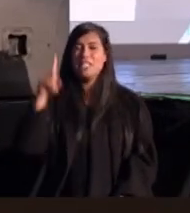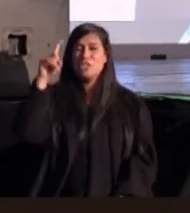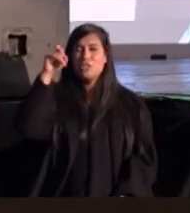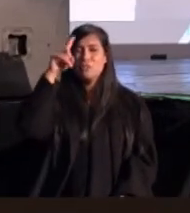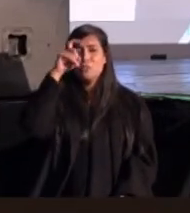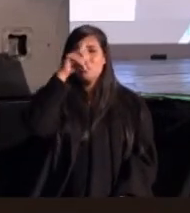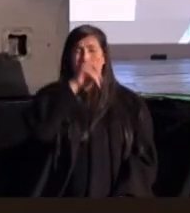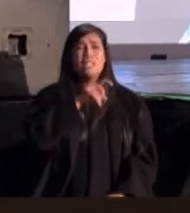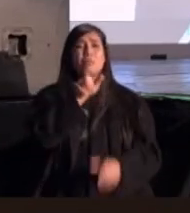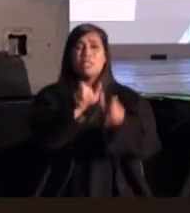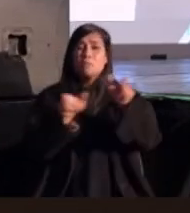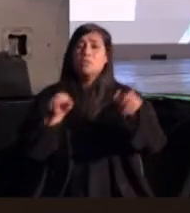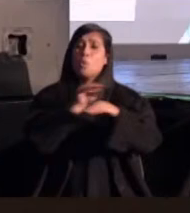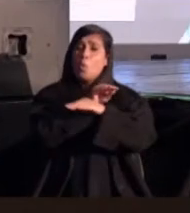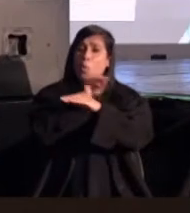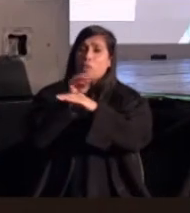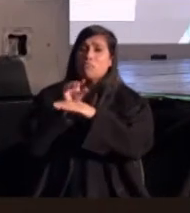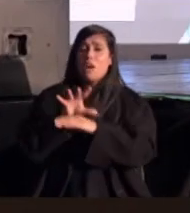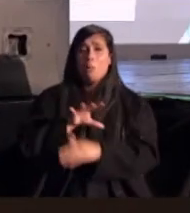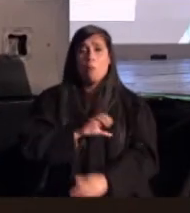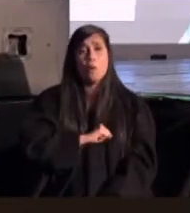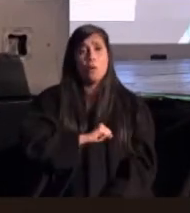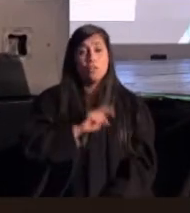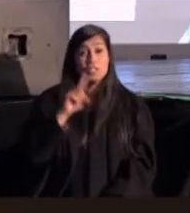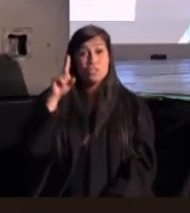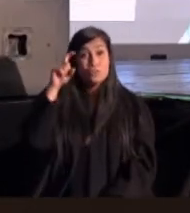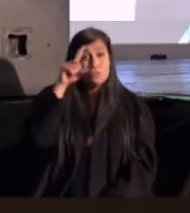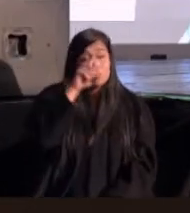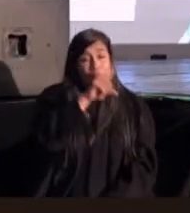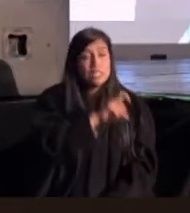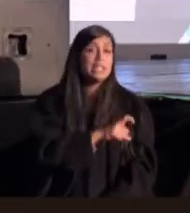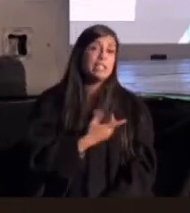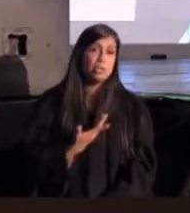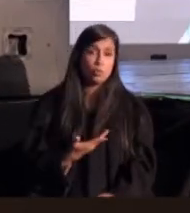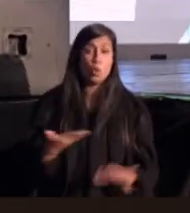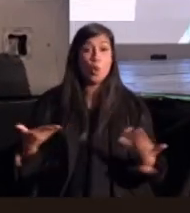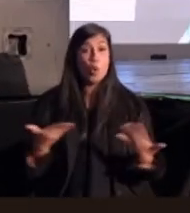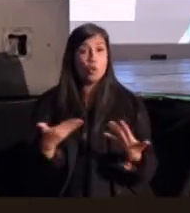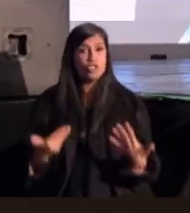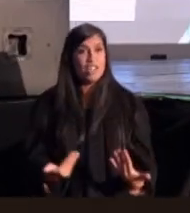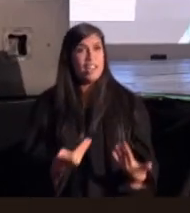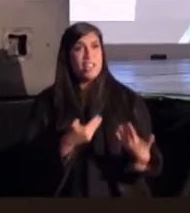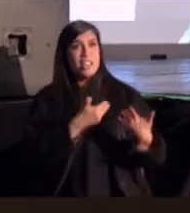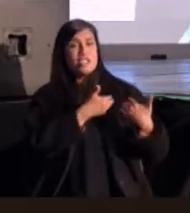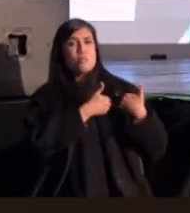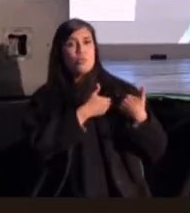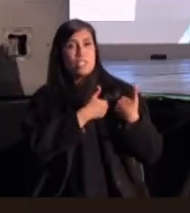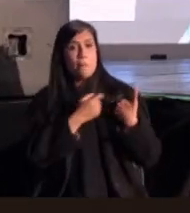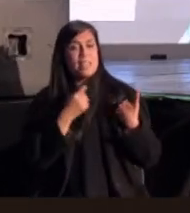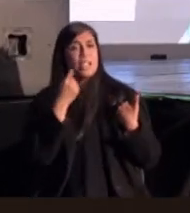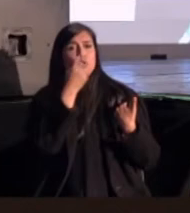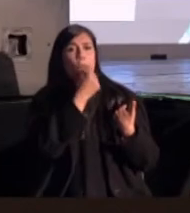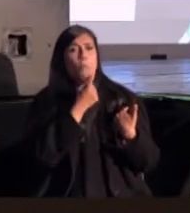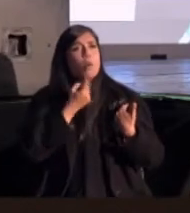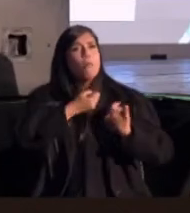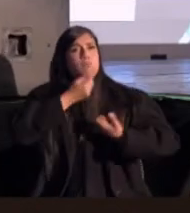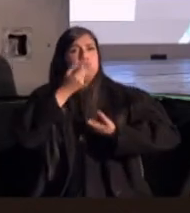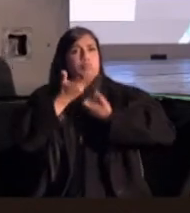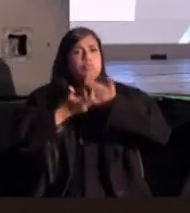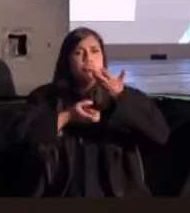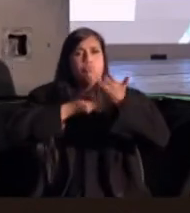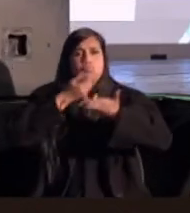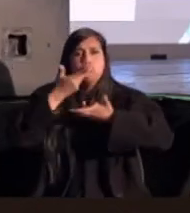cultivados. É um dos mais difíceis de serem cultivados. Então, o papel da boca, nesse sentido, é como a gente